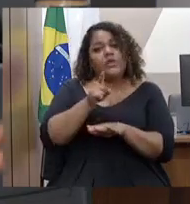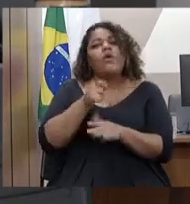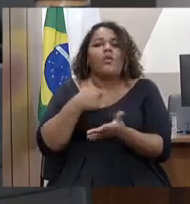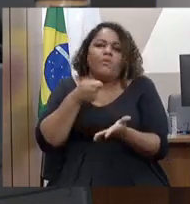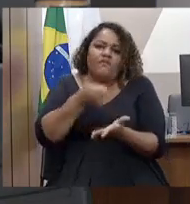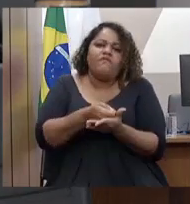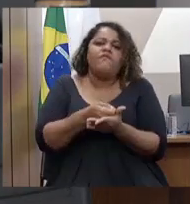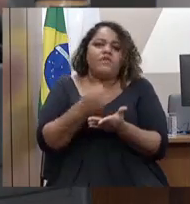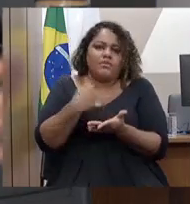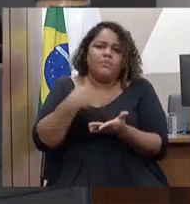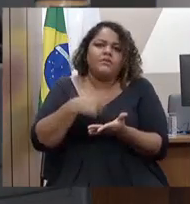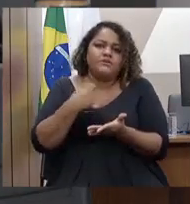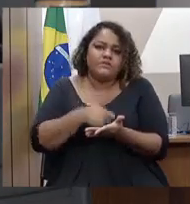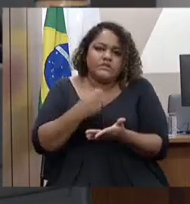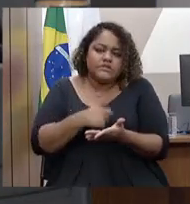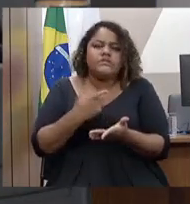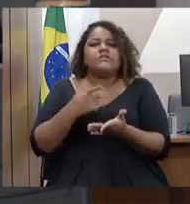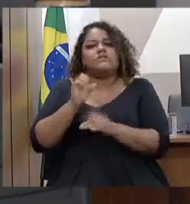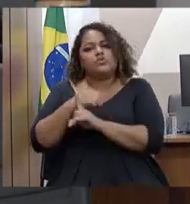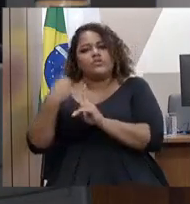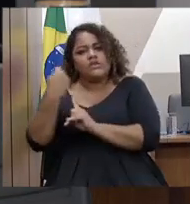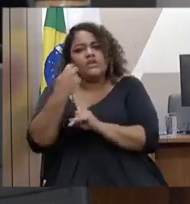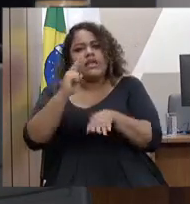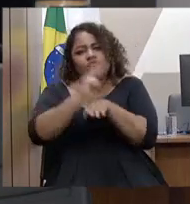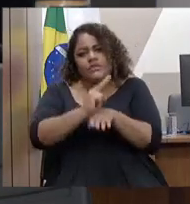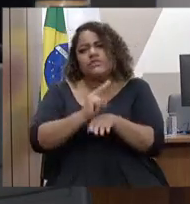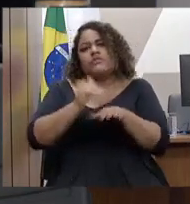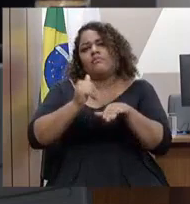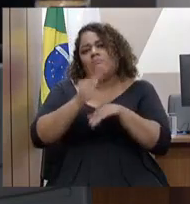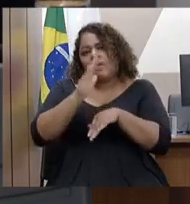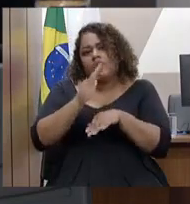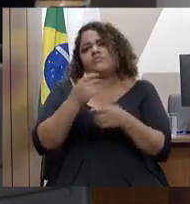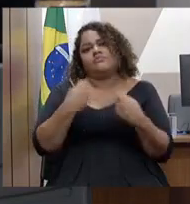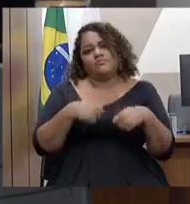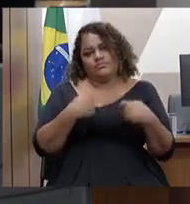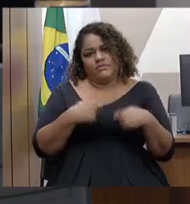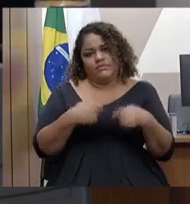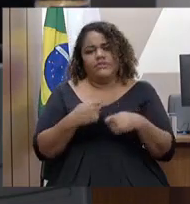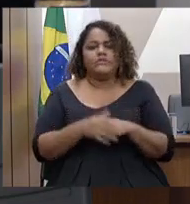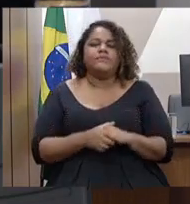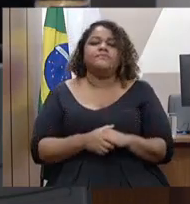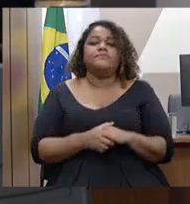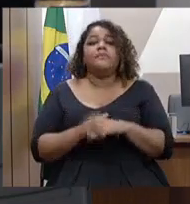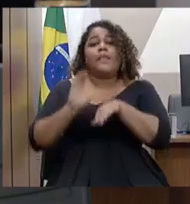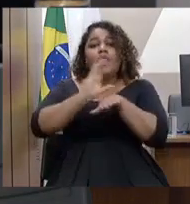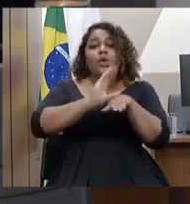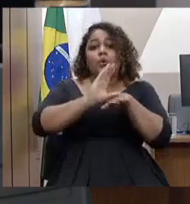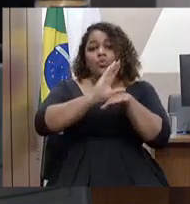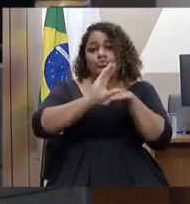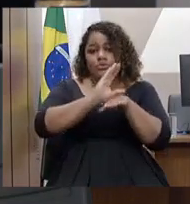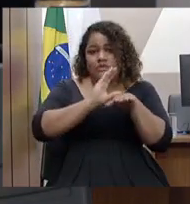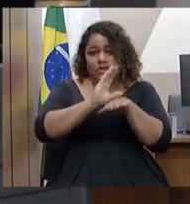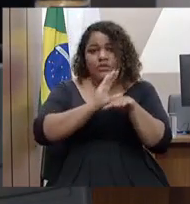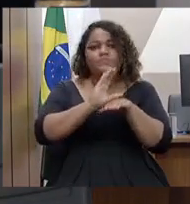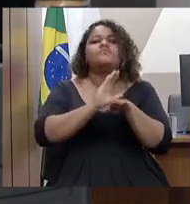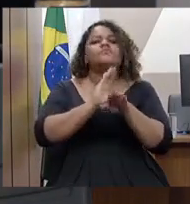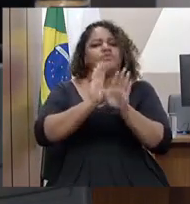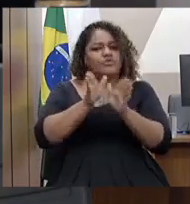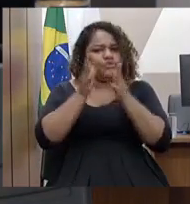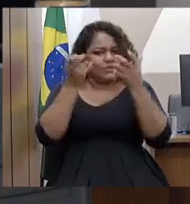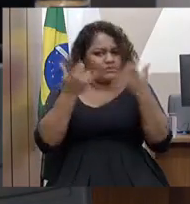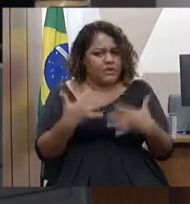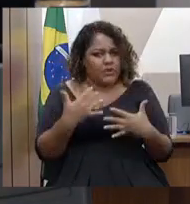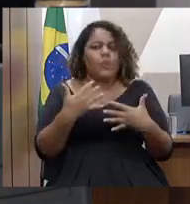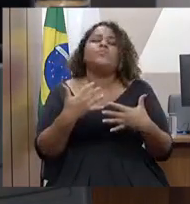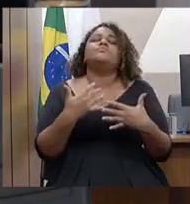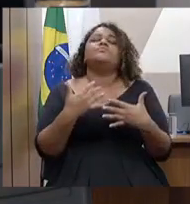Por parte dos operadores e da sociedade de um modo geral né nossa Constituição já foi que colocado nós temos aí